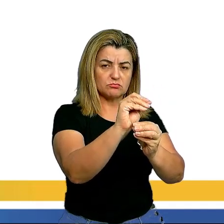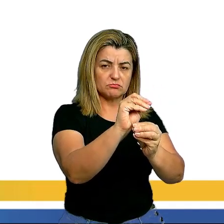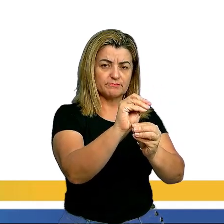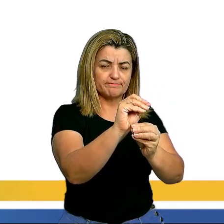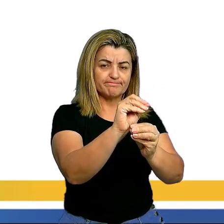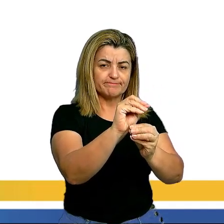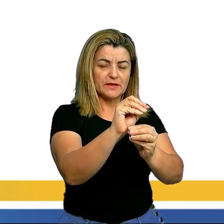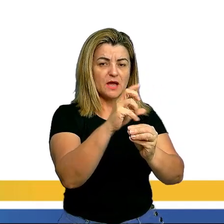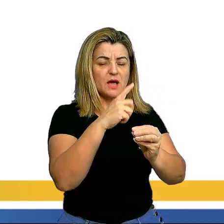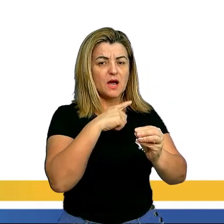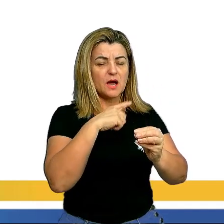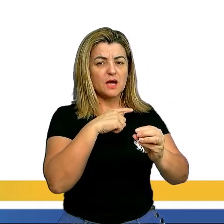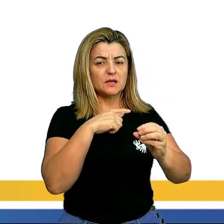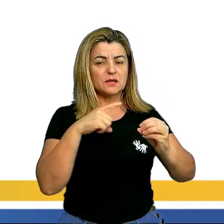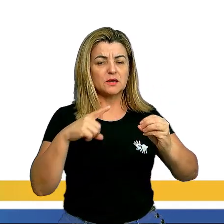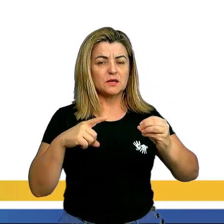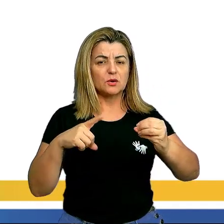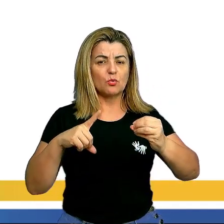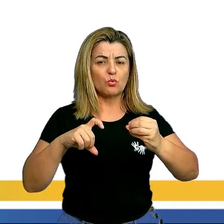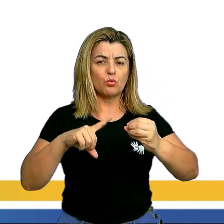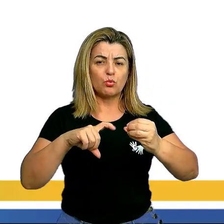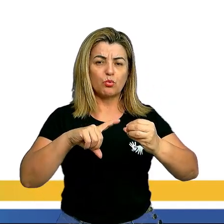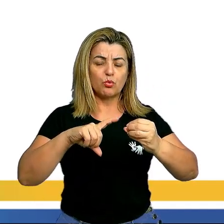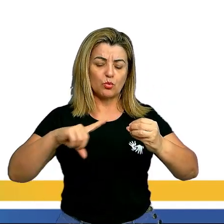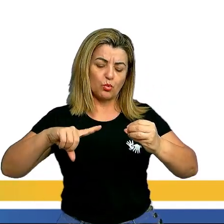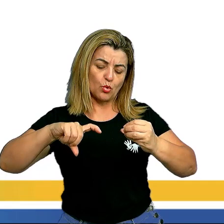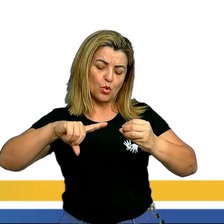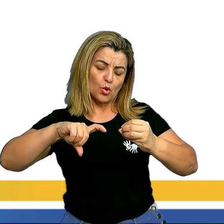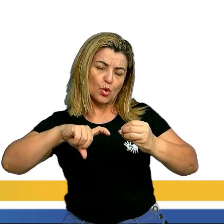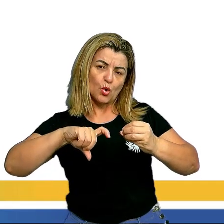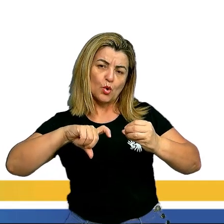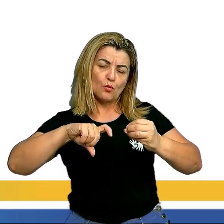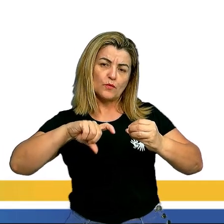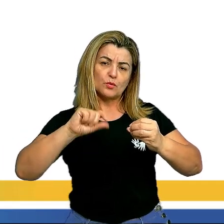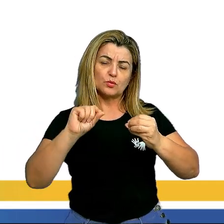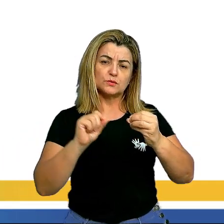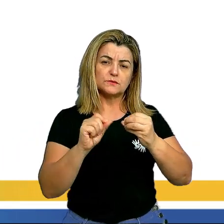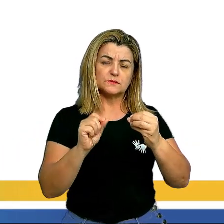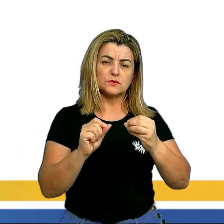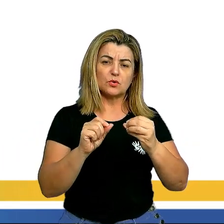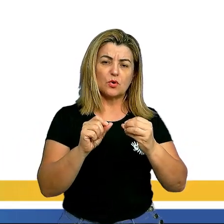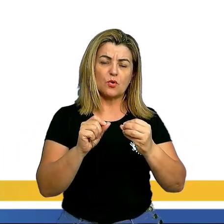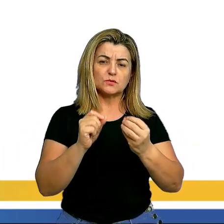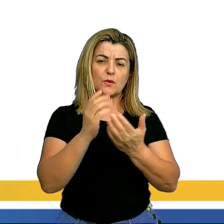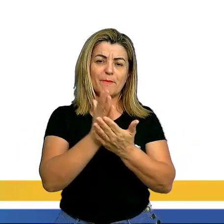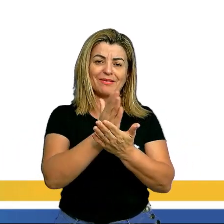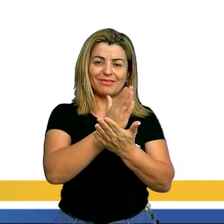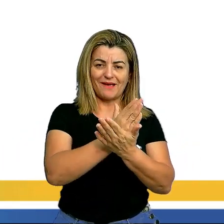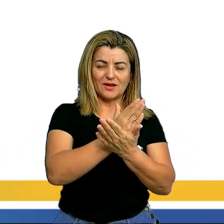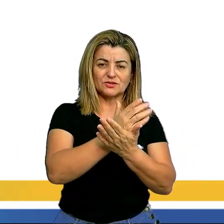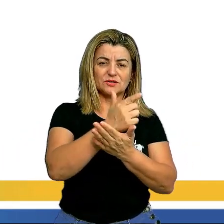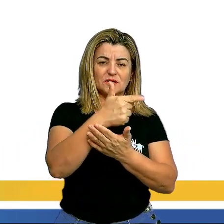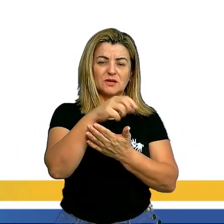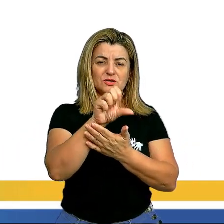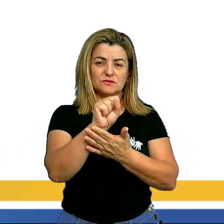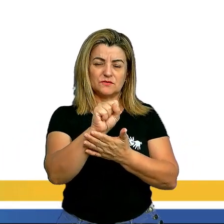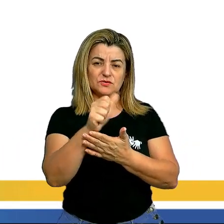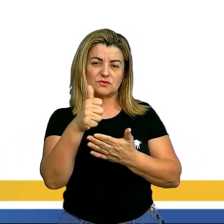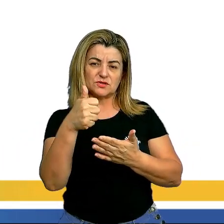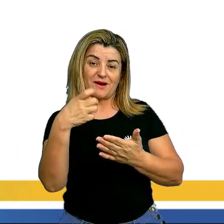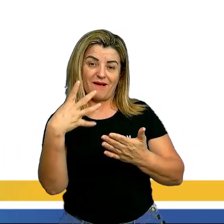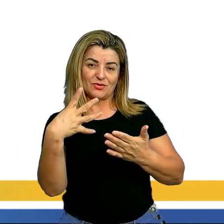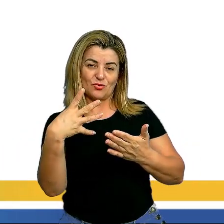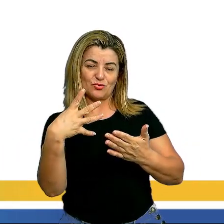esses gametas, pessoal, ele só manda metade para o outro. Então, a metade de 28 é 14. E a metade